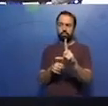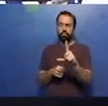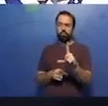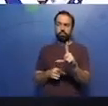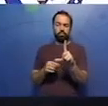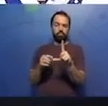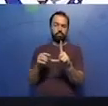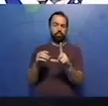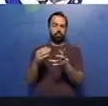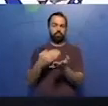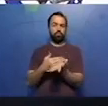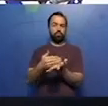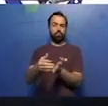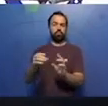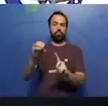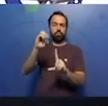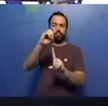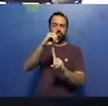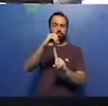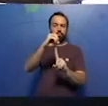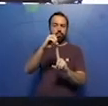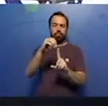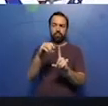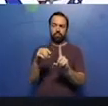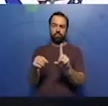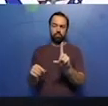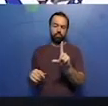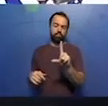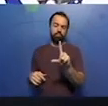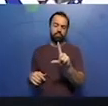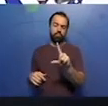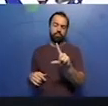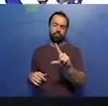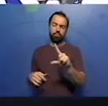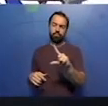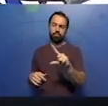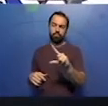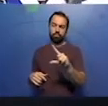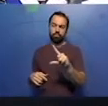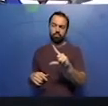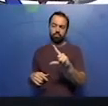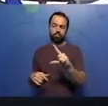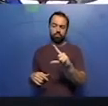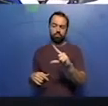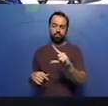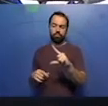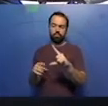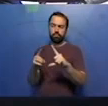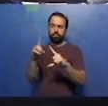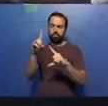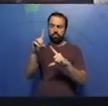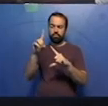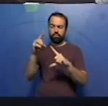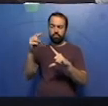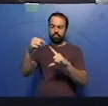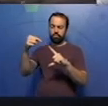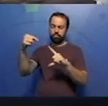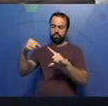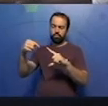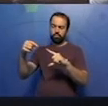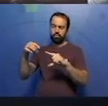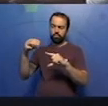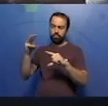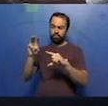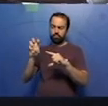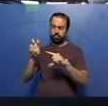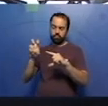estágio inicial, que é o 0, vai andar. Tá vendo esses tracinhos? Olha, 1, 2, 3, 4, 5.